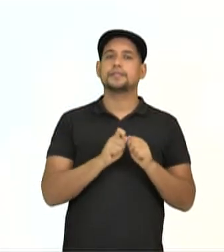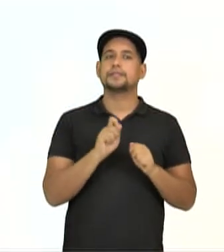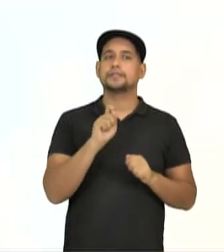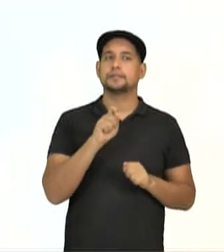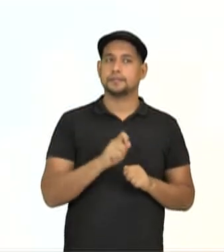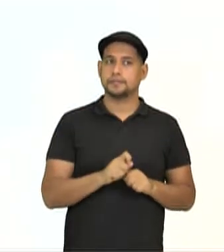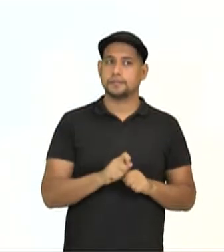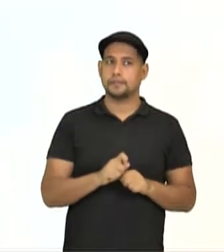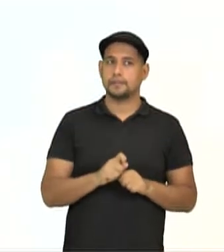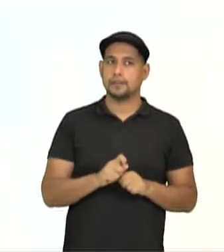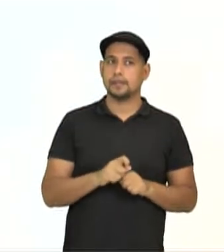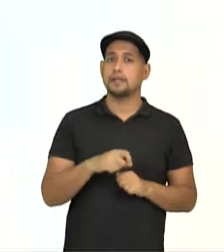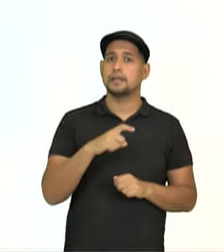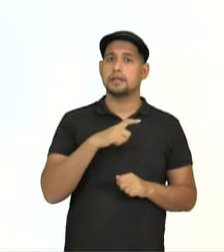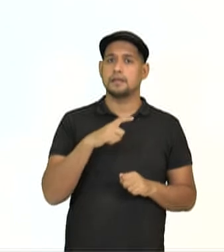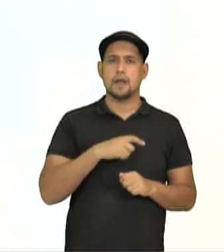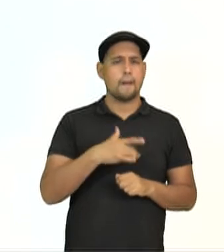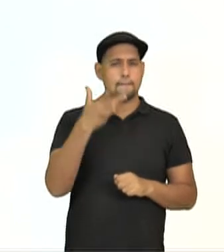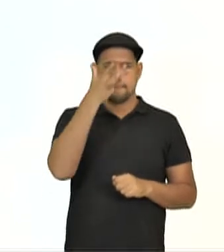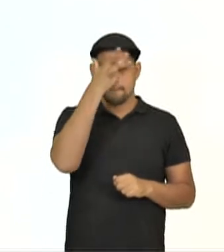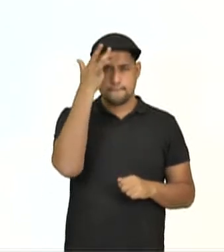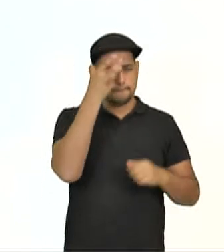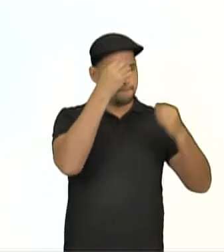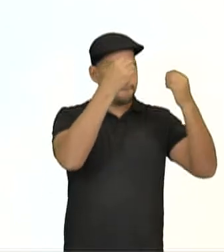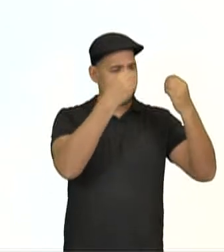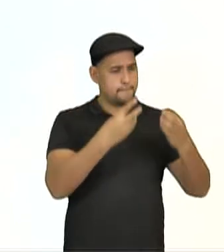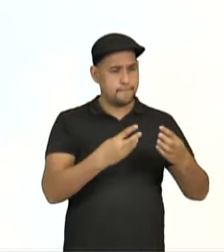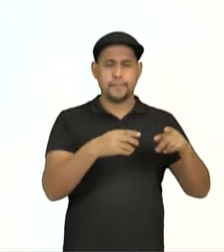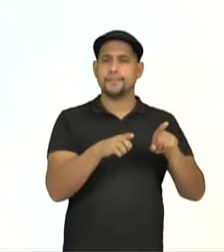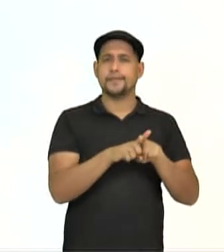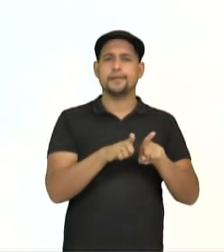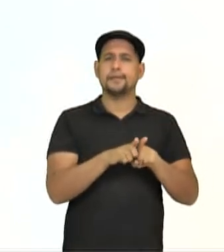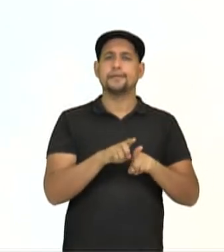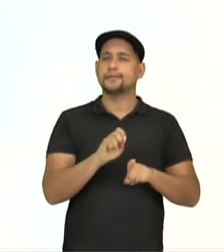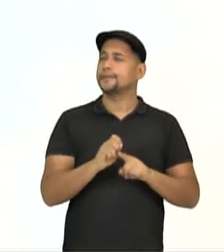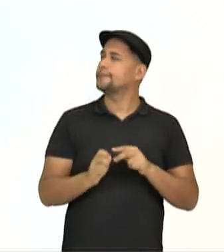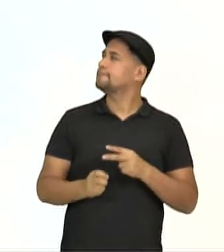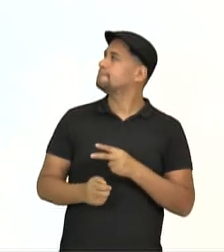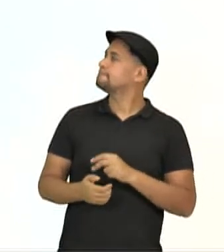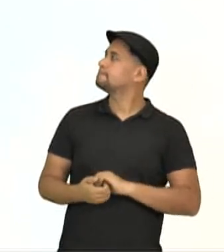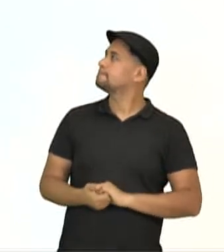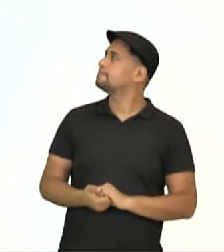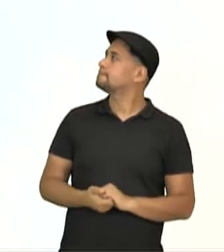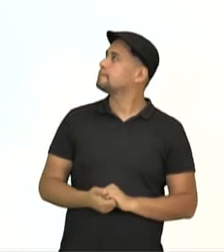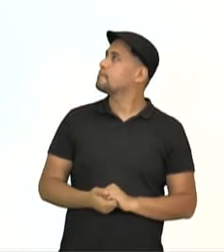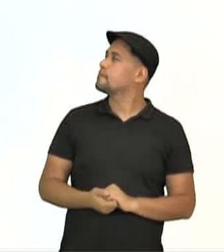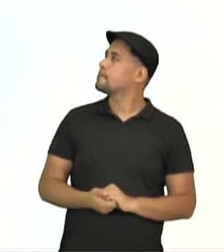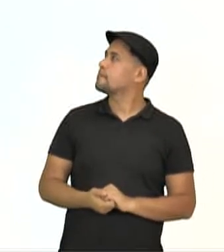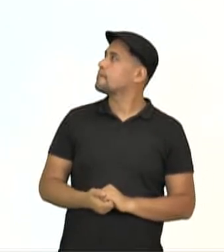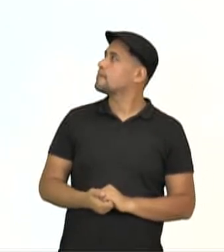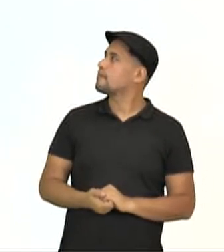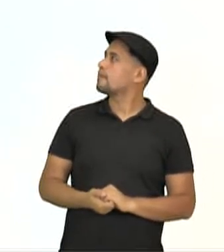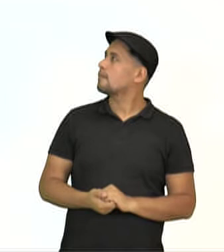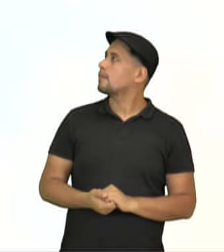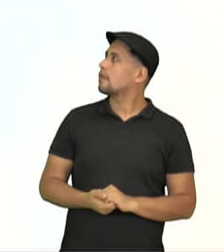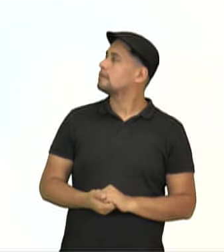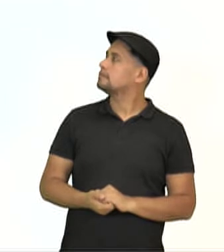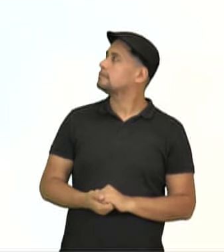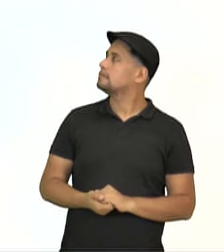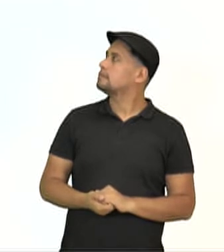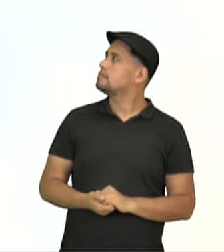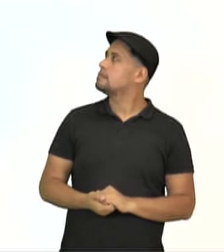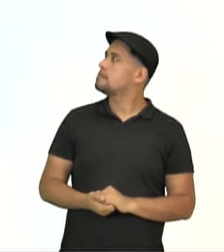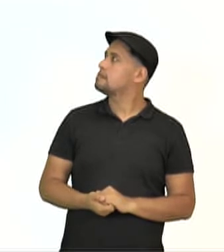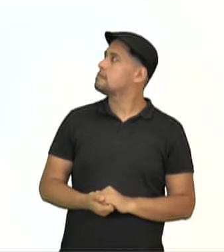aqui autobiography or biography, adventure novel, children's novel, classics, comics, fairy